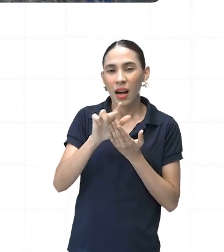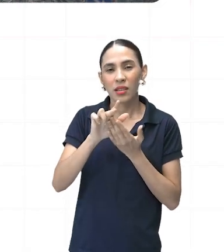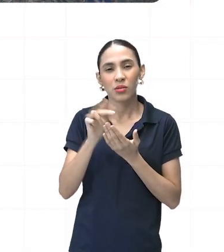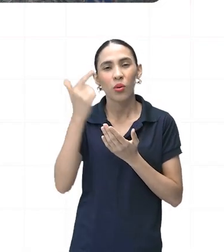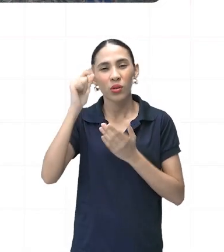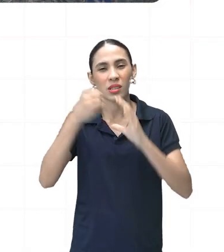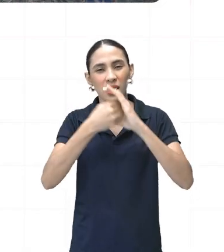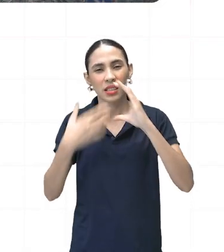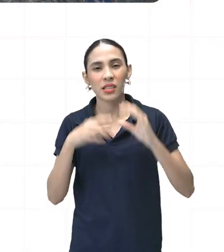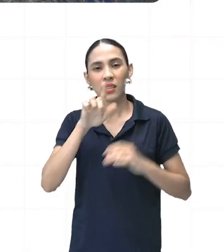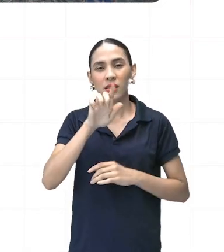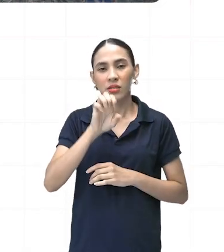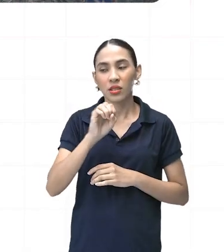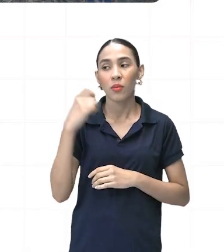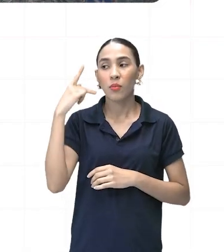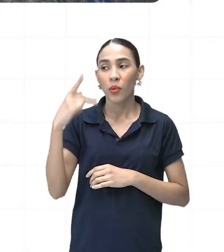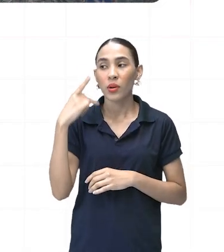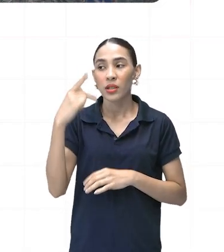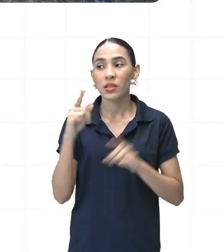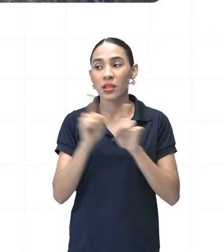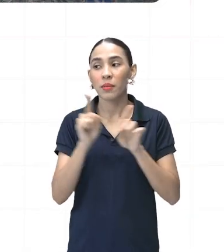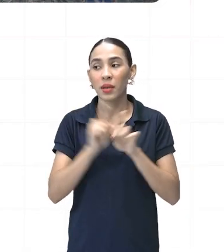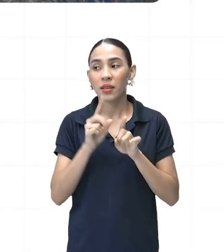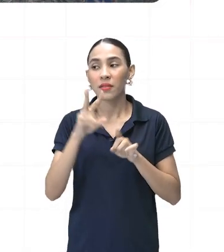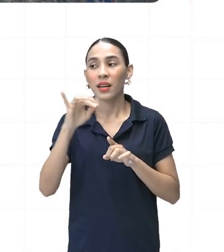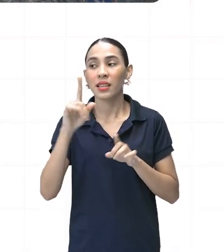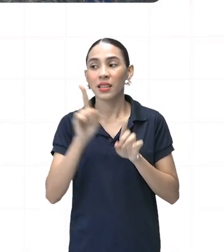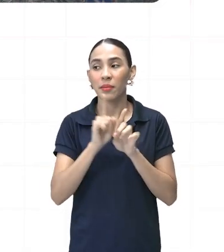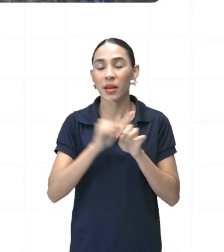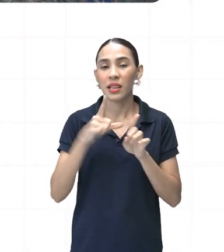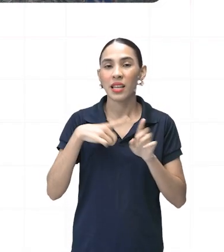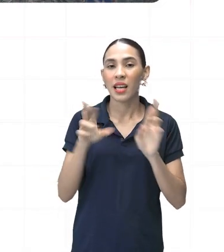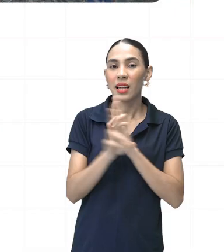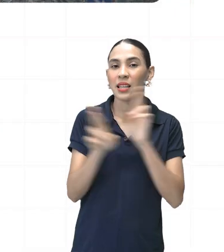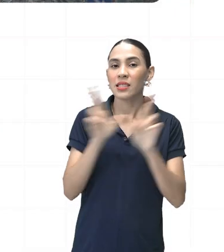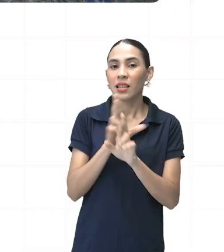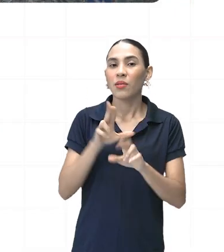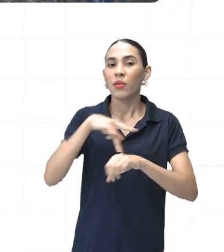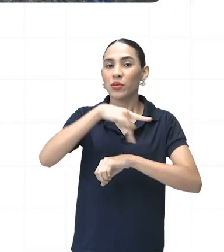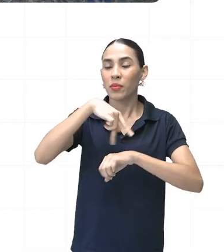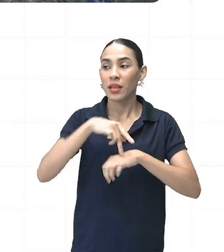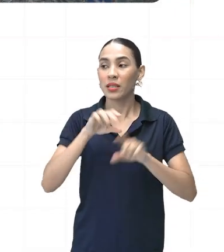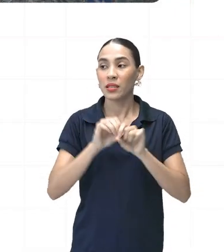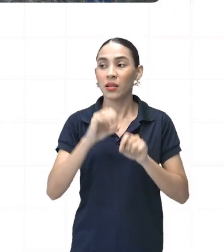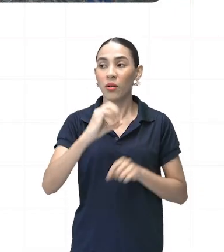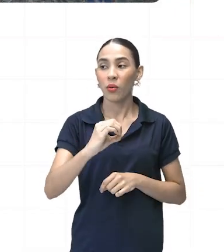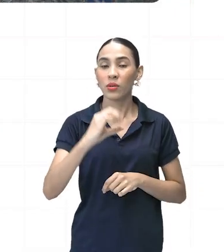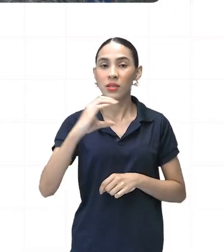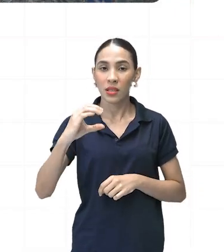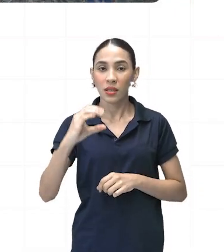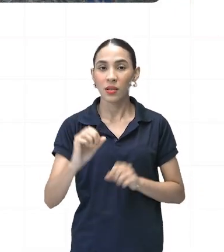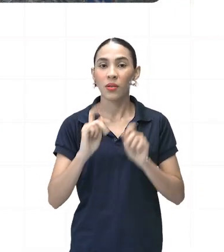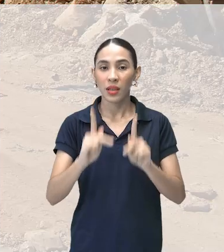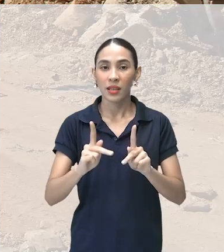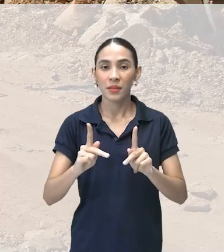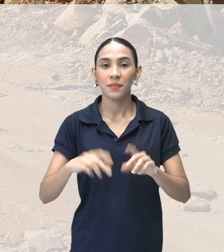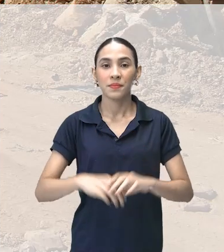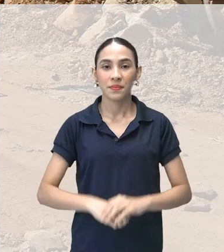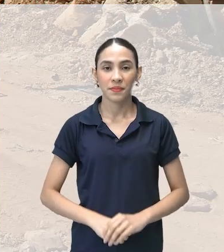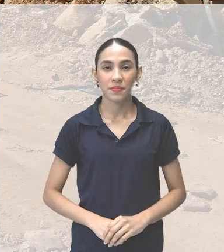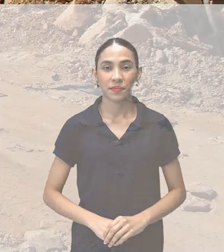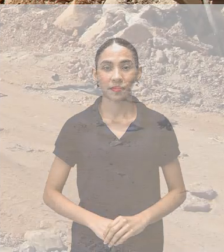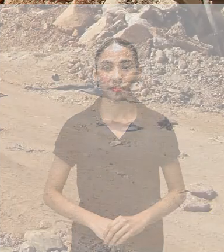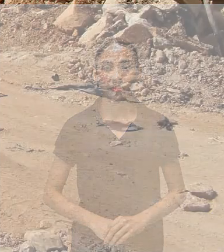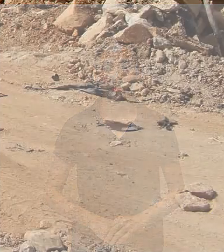geopolíticos que acaba aí tendo em relação aos países ocidentais, tá certo, gente?